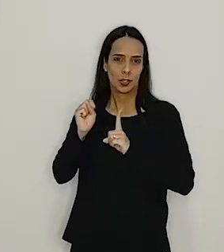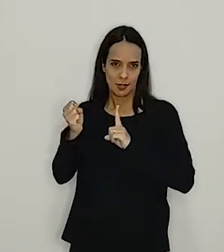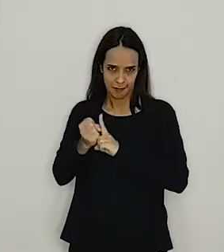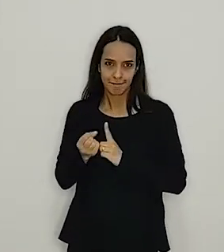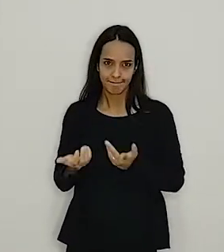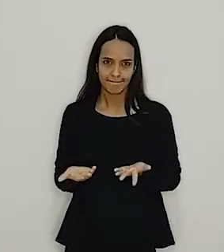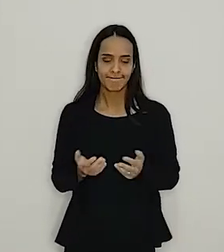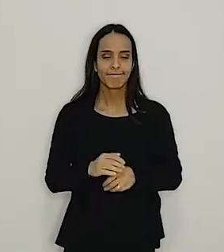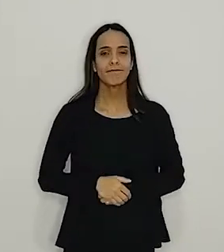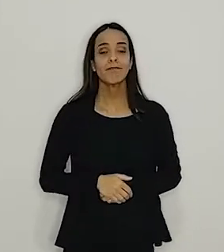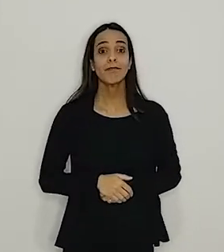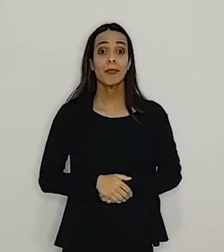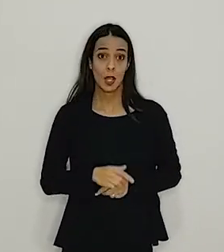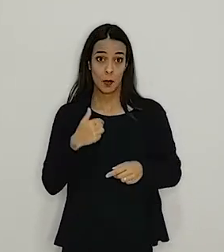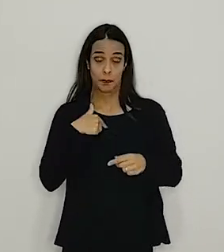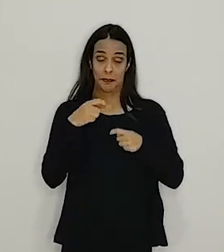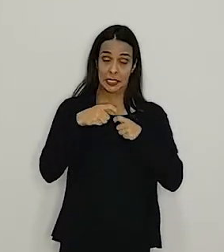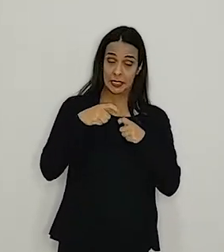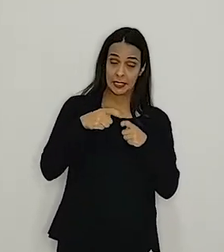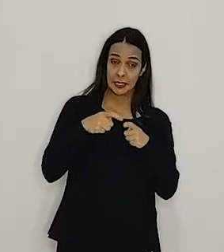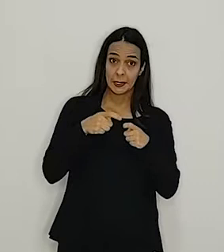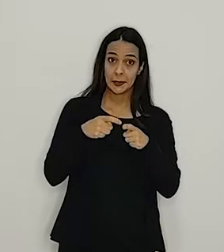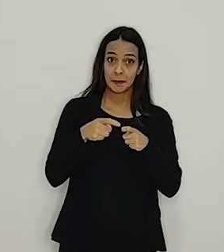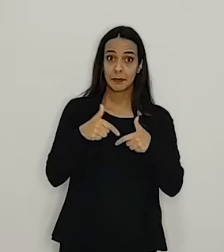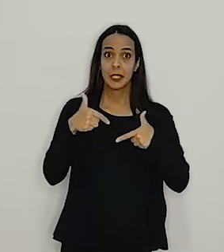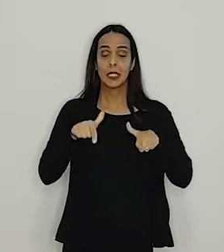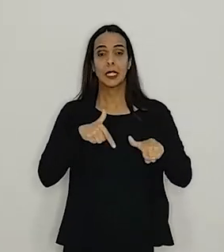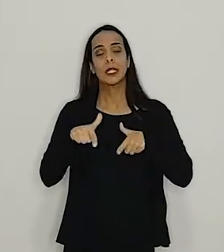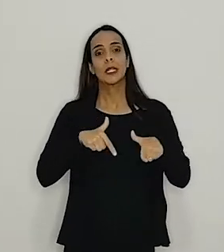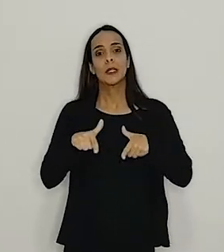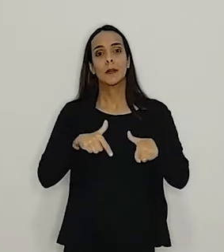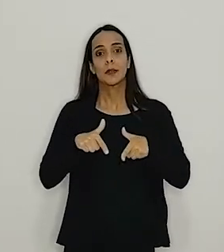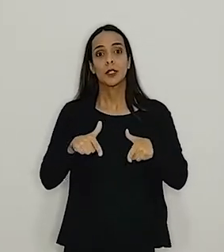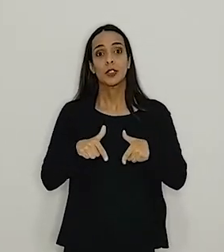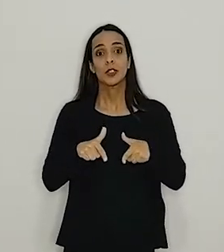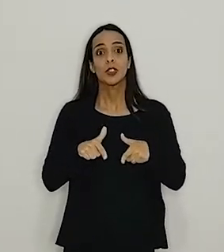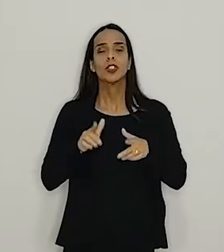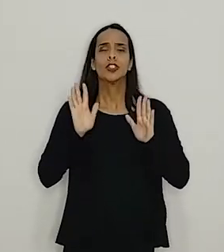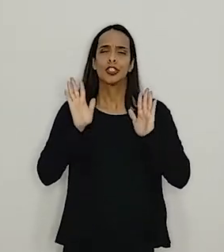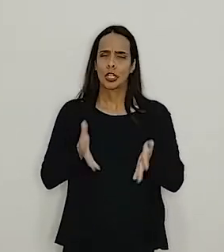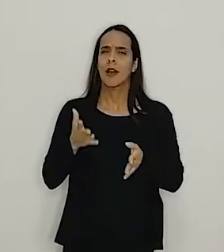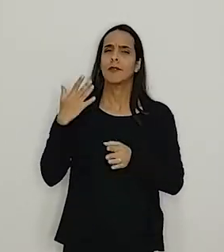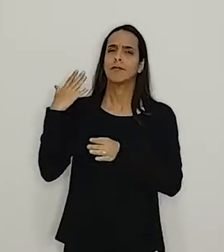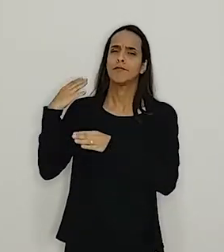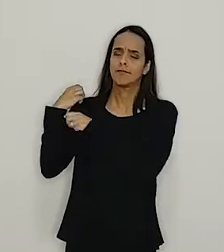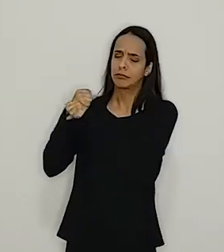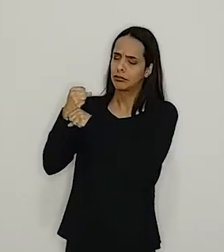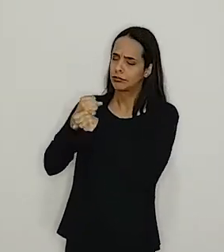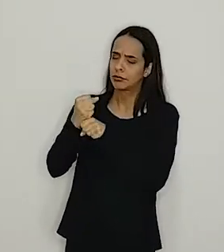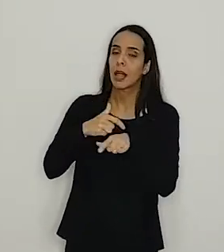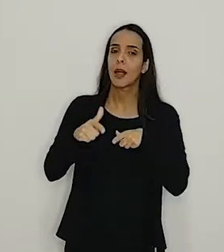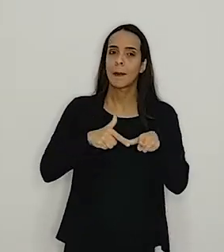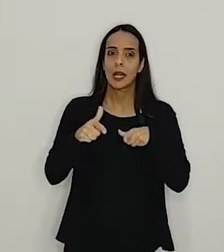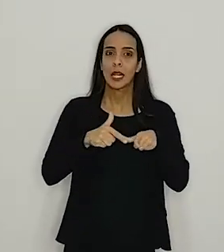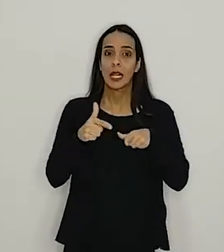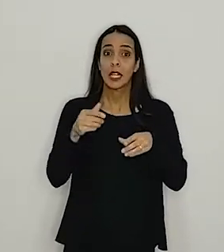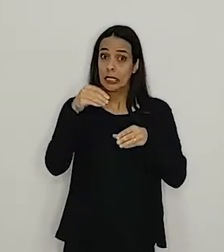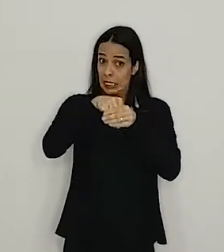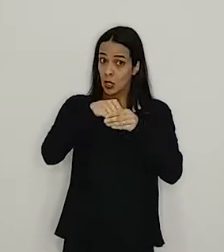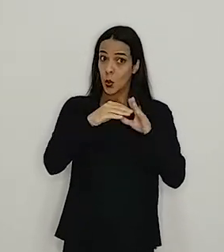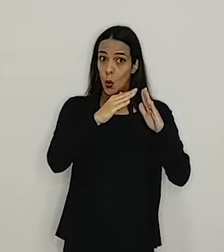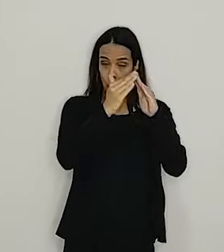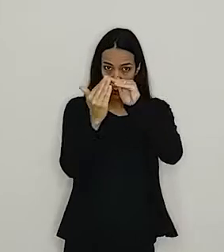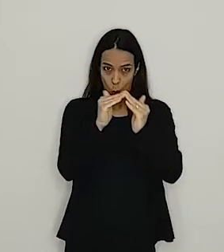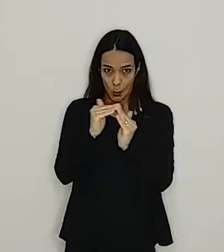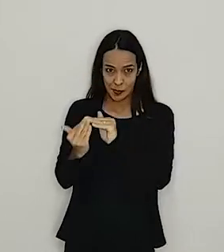olhar social, enfim. Bem, como médico, eu trabalho e trabalhei muitos anos dentro das